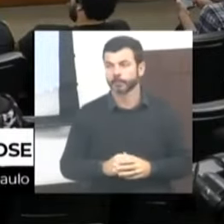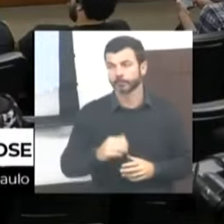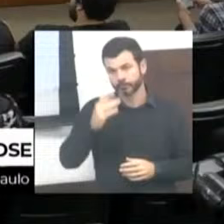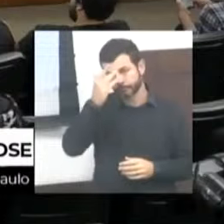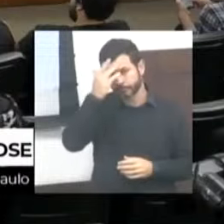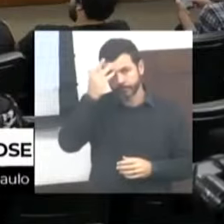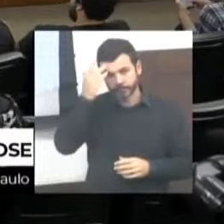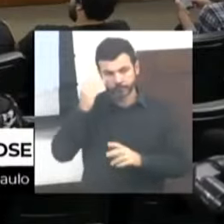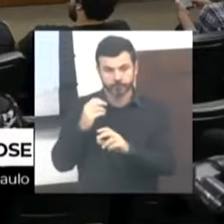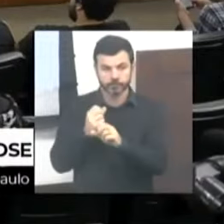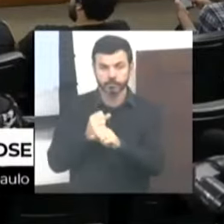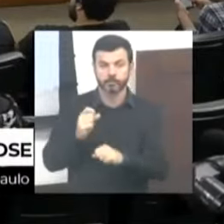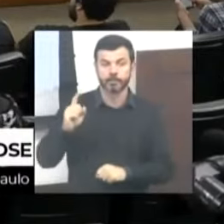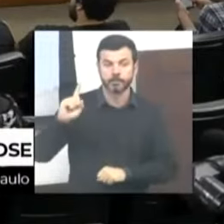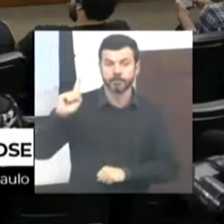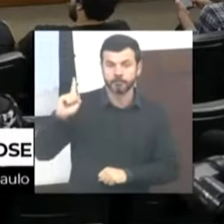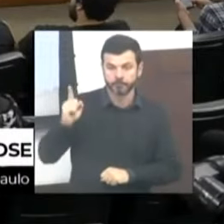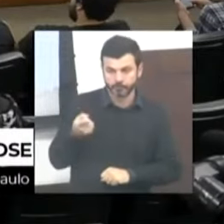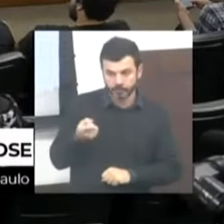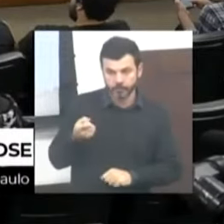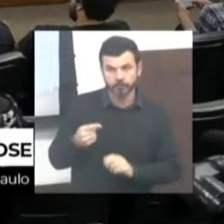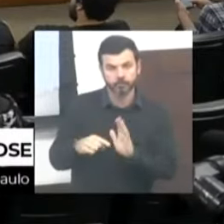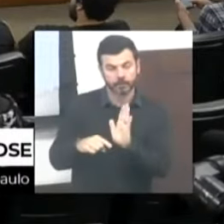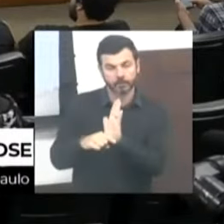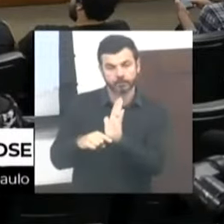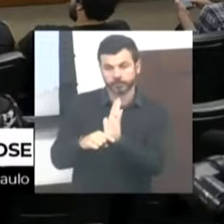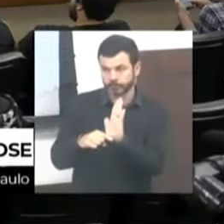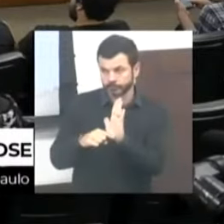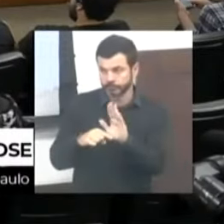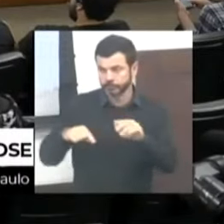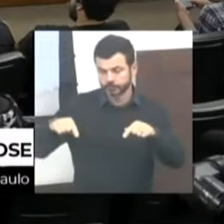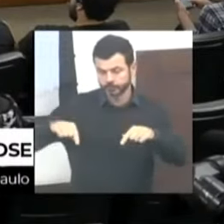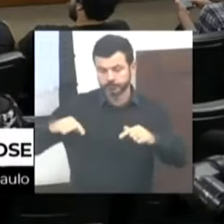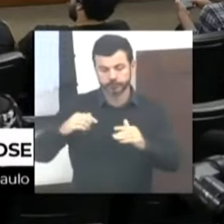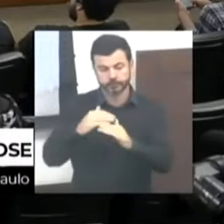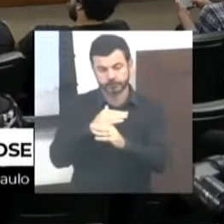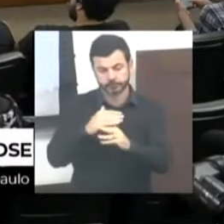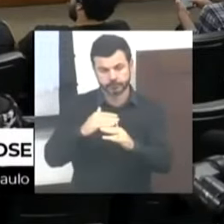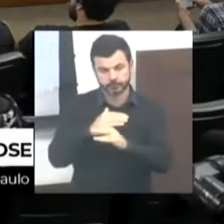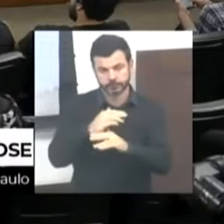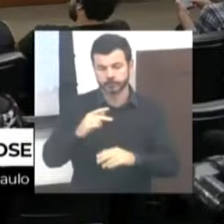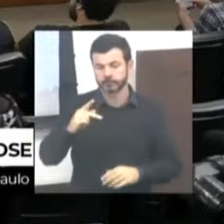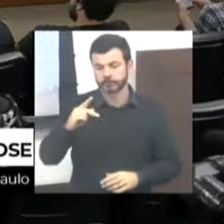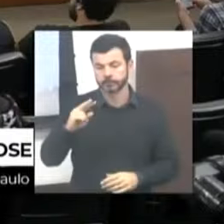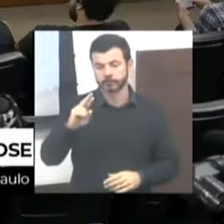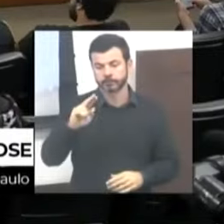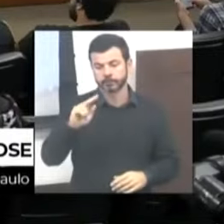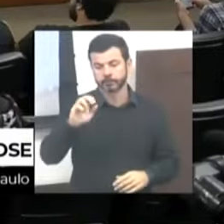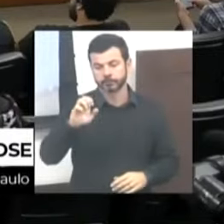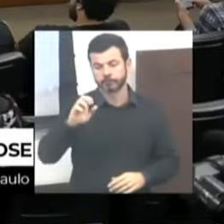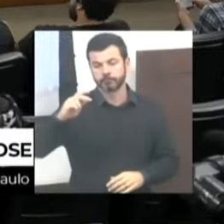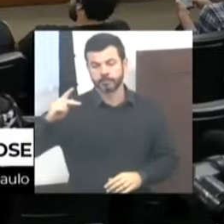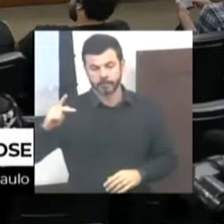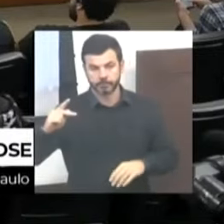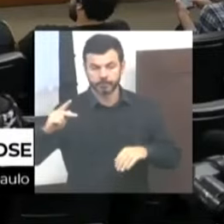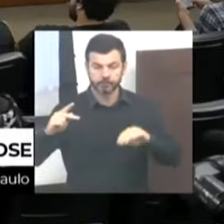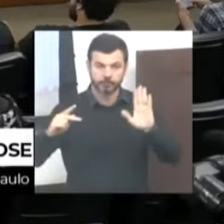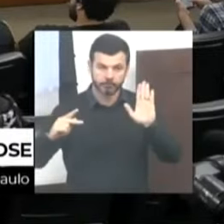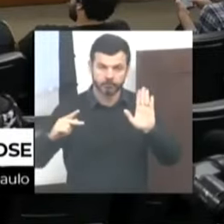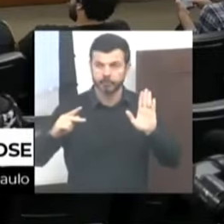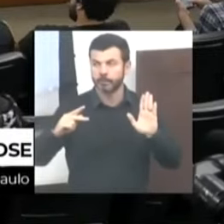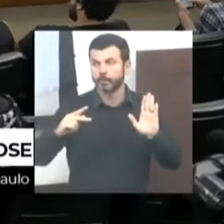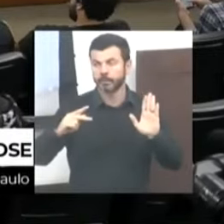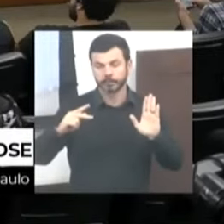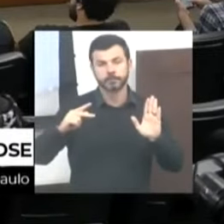pessoas em prep né a gente é a cidade que mais oferta prep no Brasil correspondendo a quase